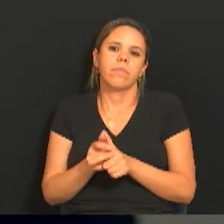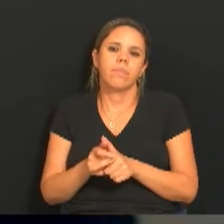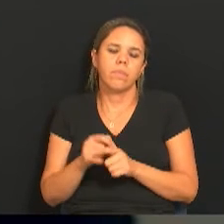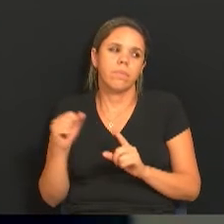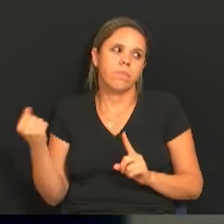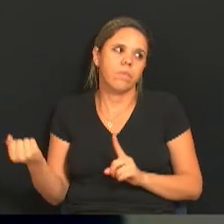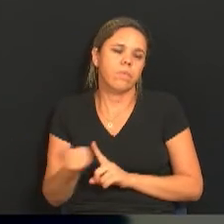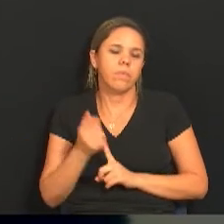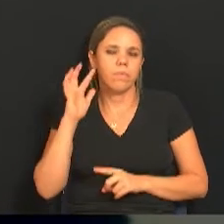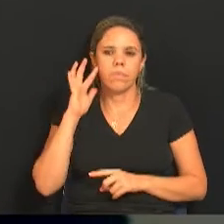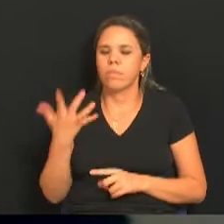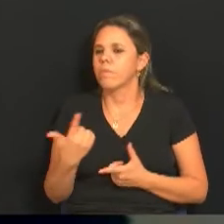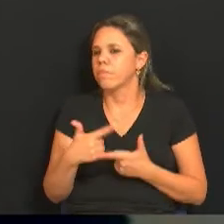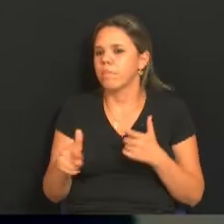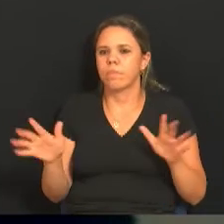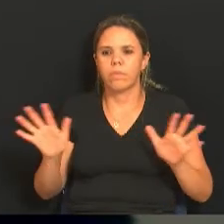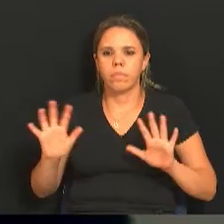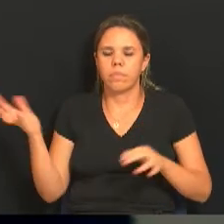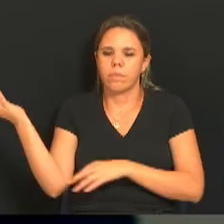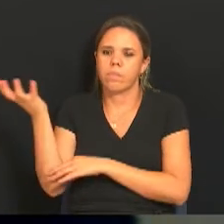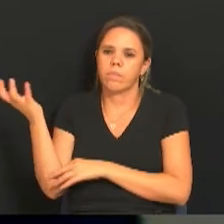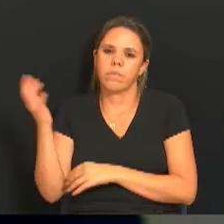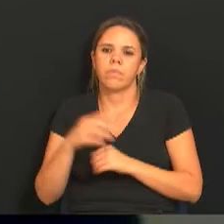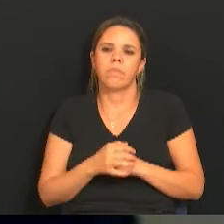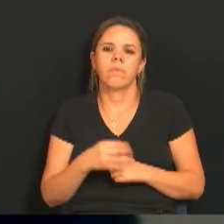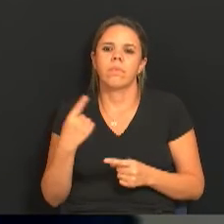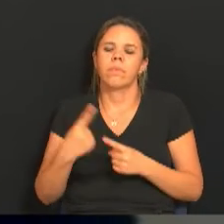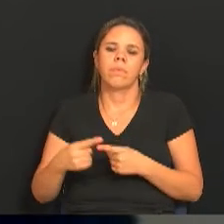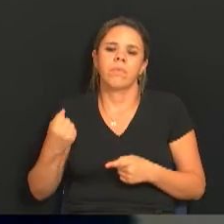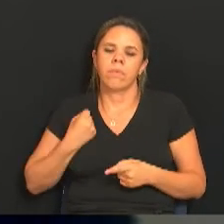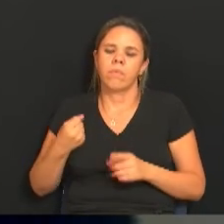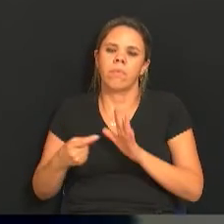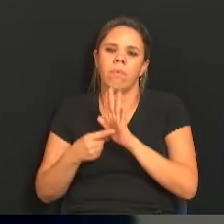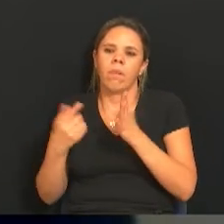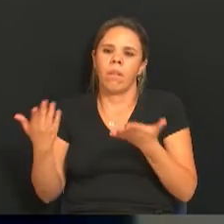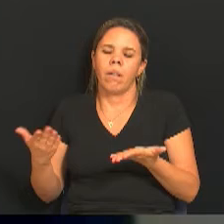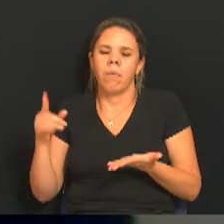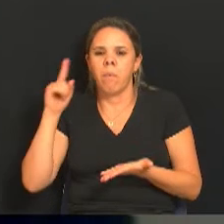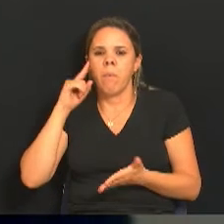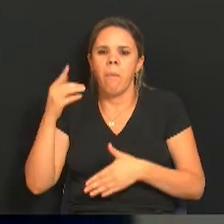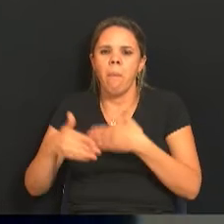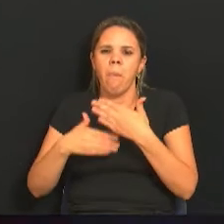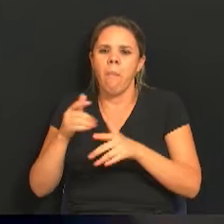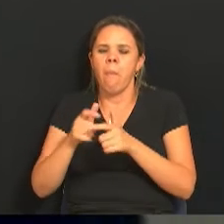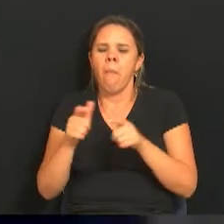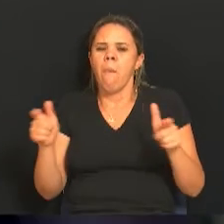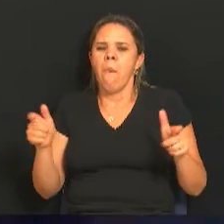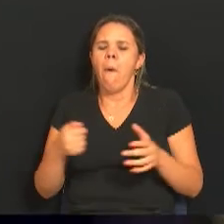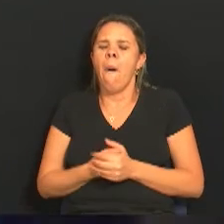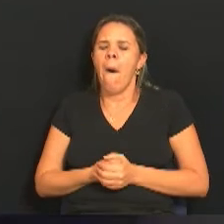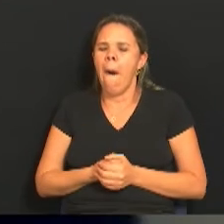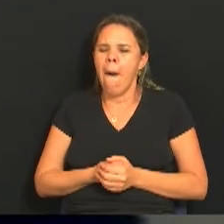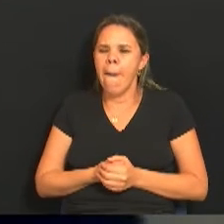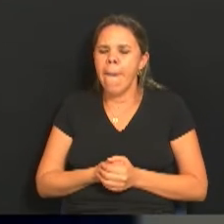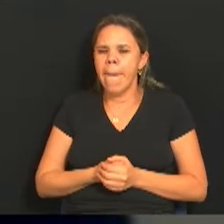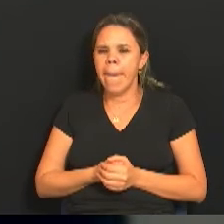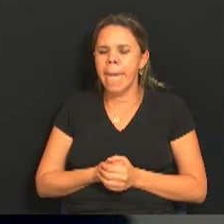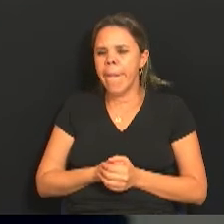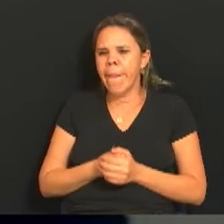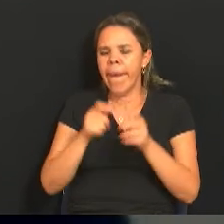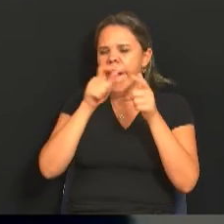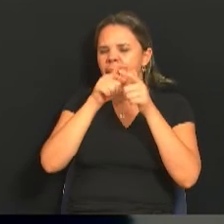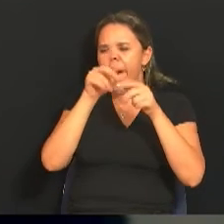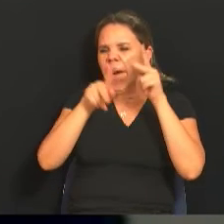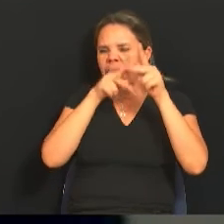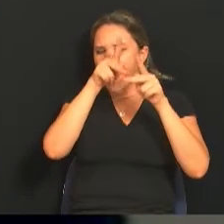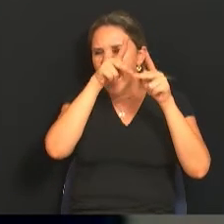resolver a questão da população em situação de rua, porque o número que aparece diariamente ele tende a aumentar. E um pouco dessa dinâmica da